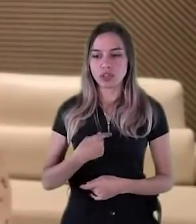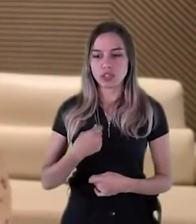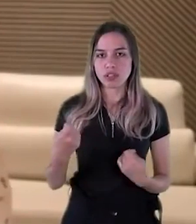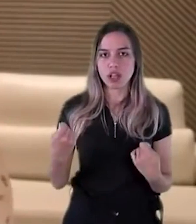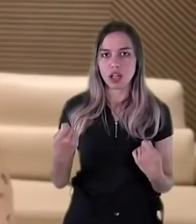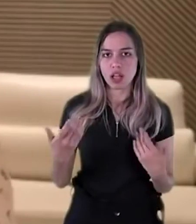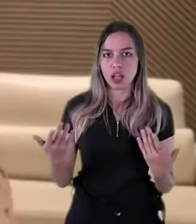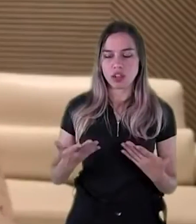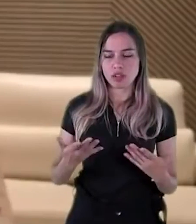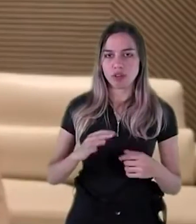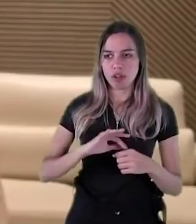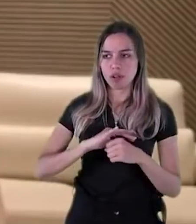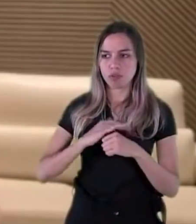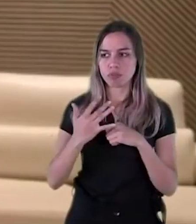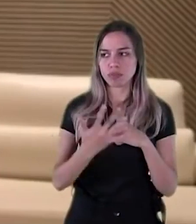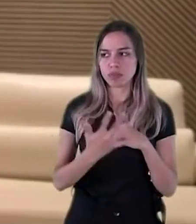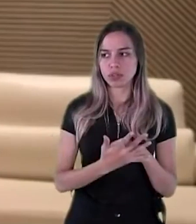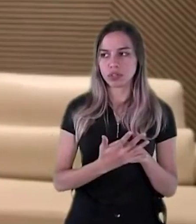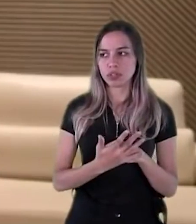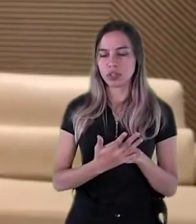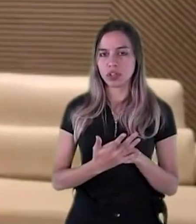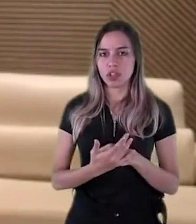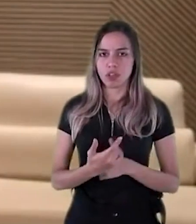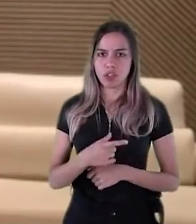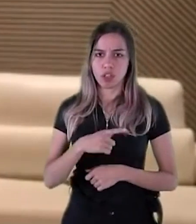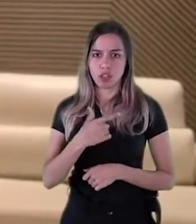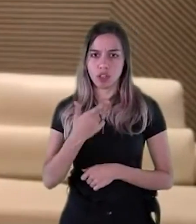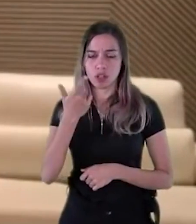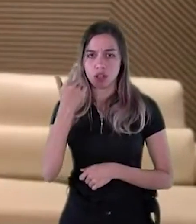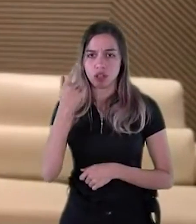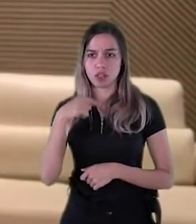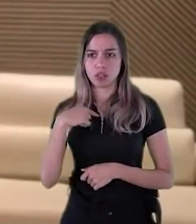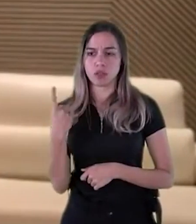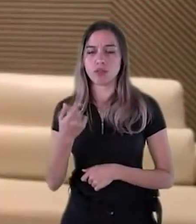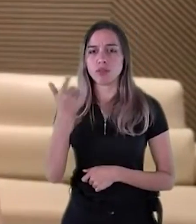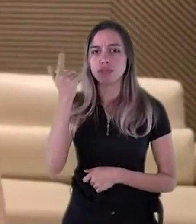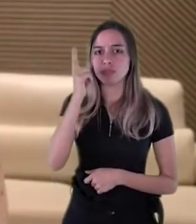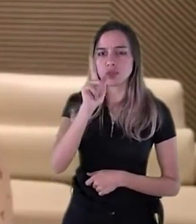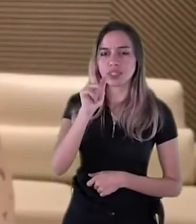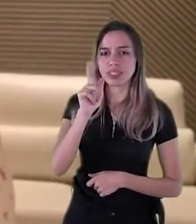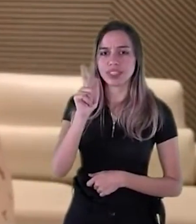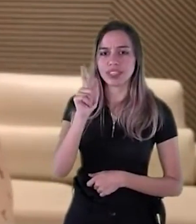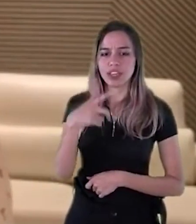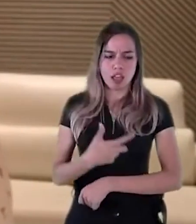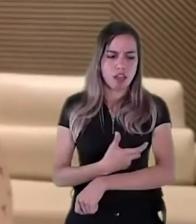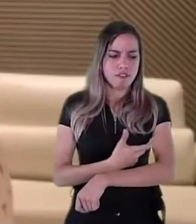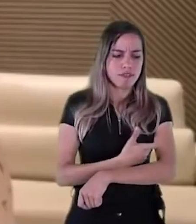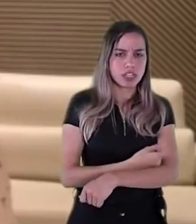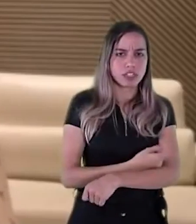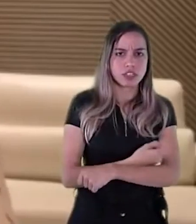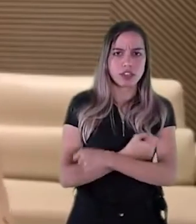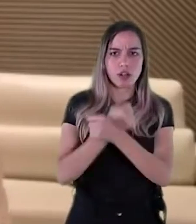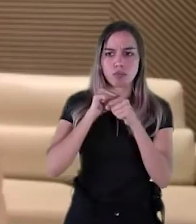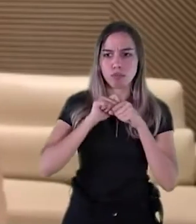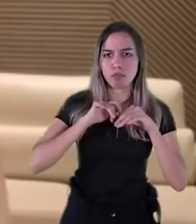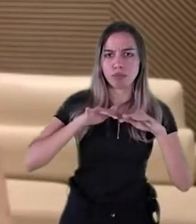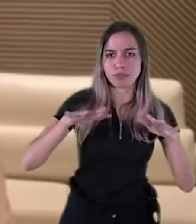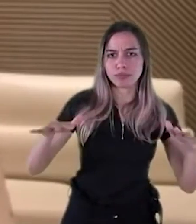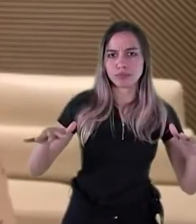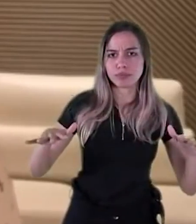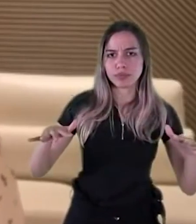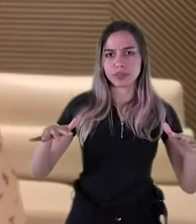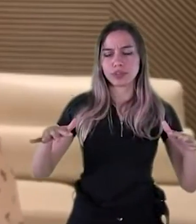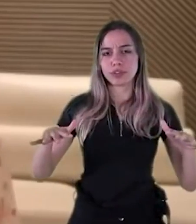das nações para quebrarmos as patentes das vacinas, para que a gente possa, de alguma forma, sair juntos